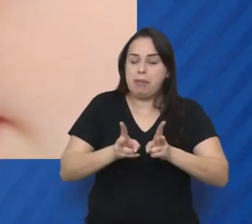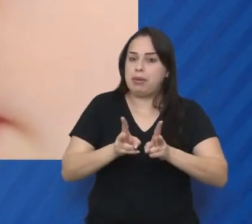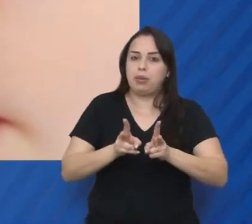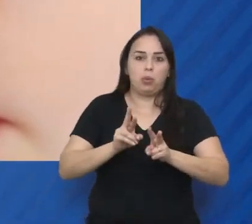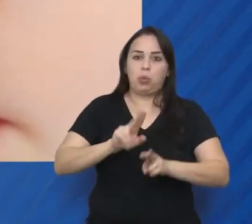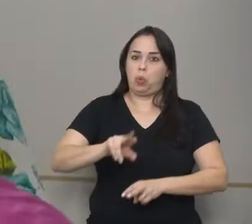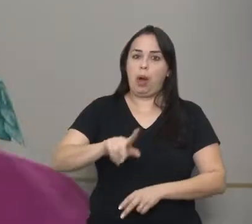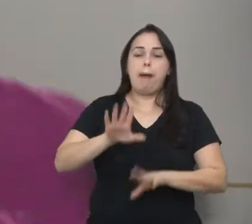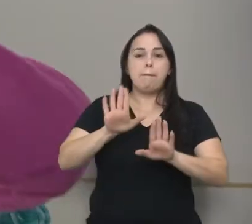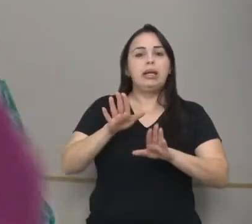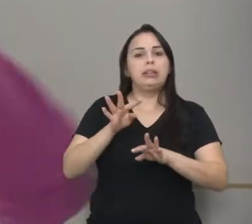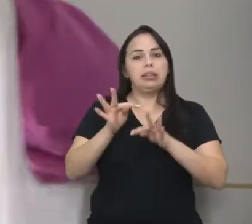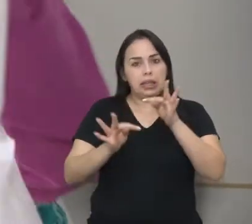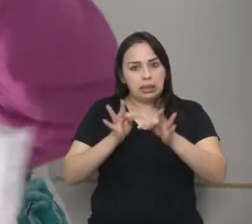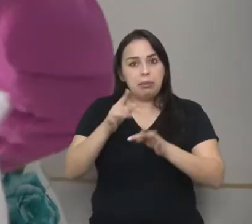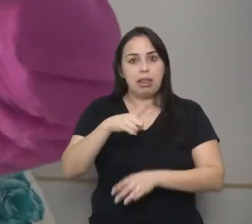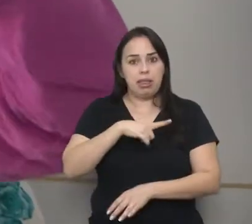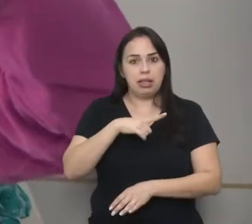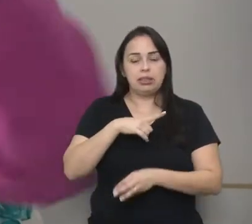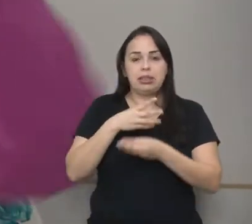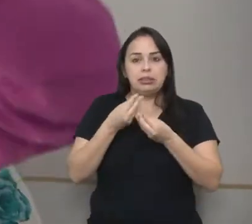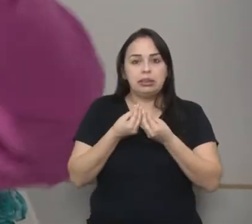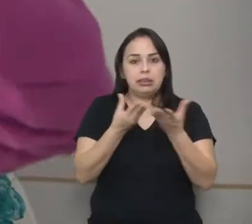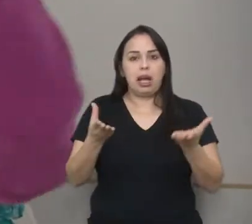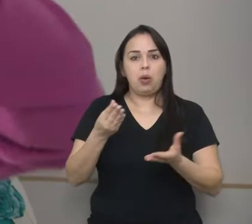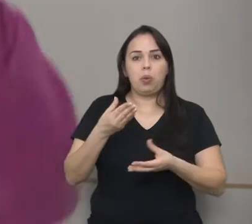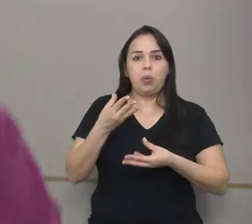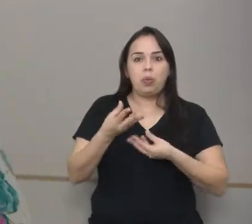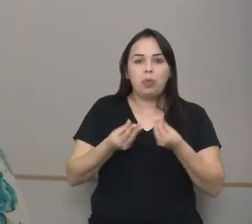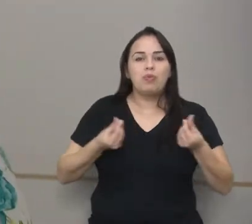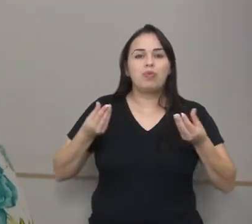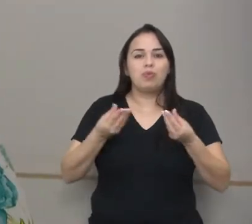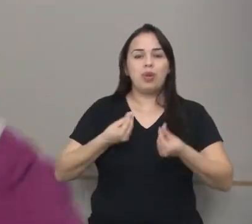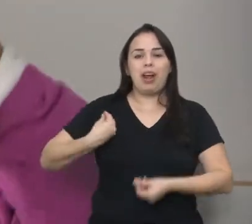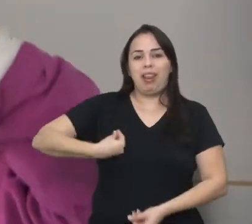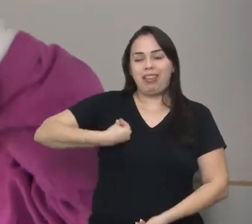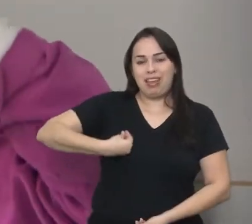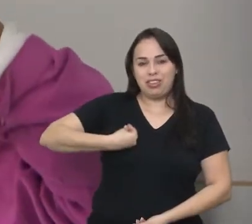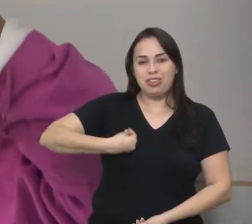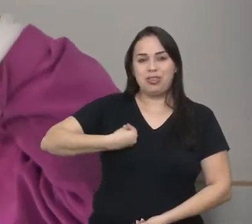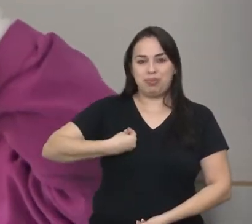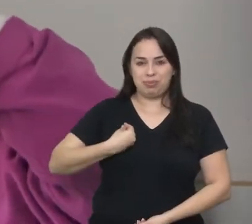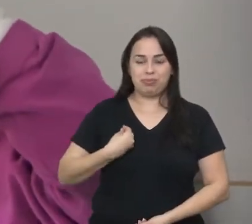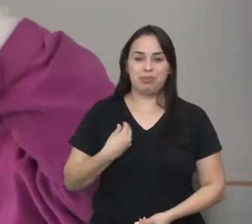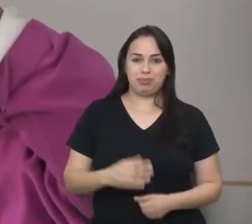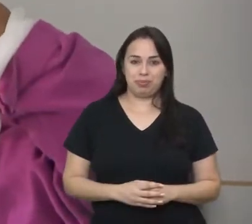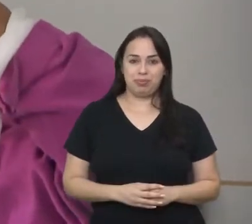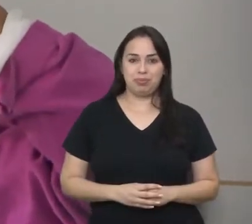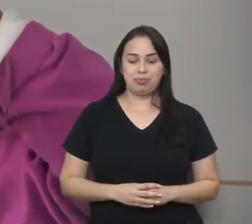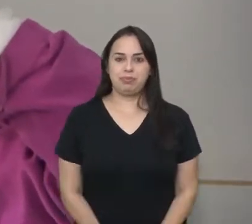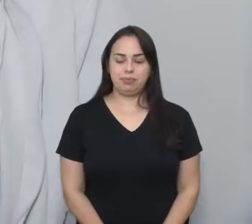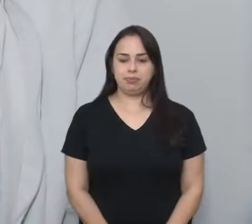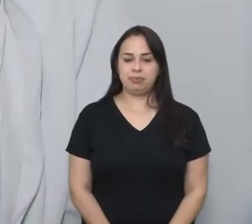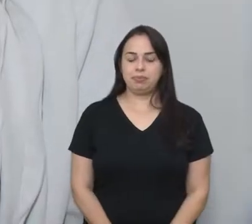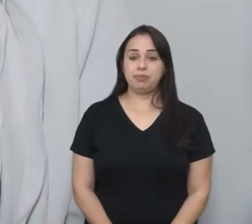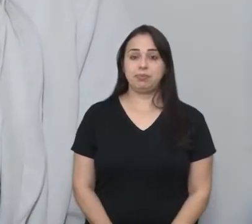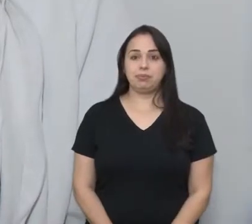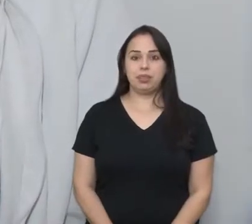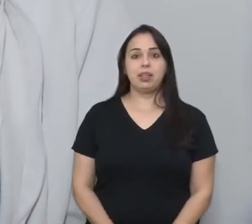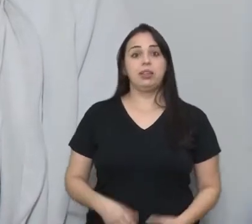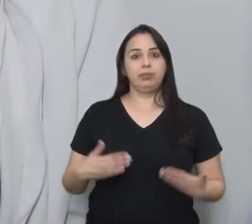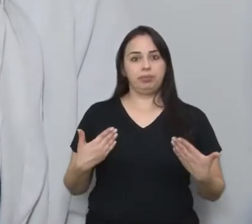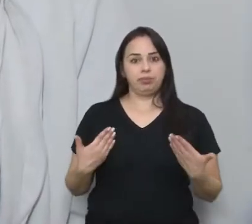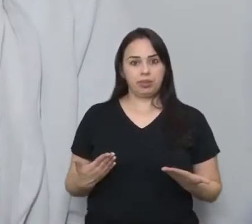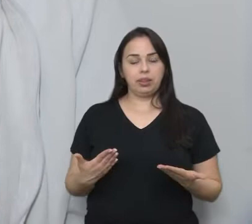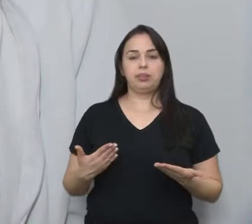tem tratamento, podendo oferecer qualidade de vida e conforto a todos que nascem com essa condição. A gente